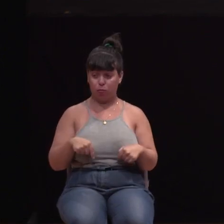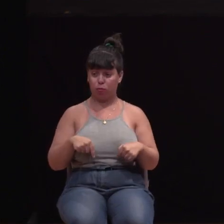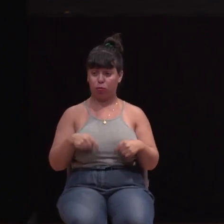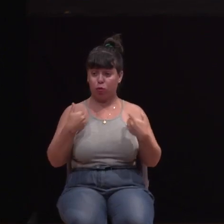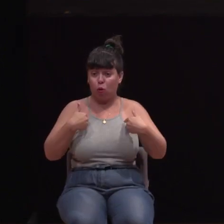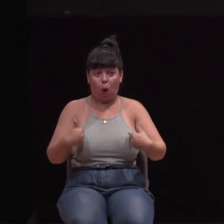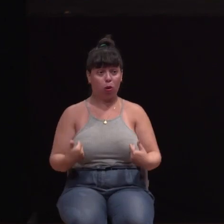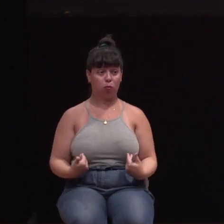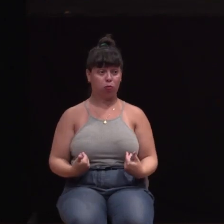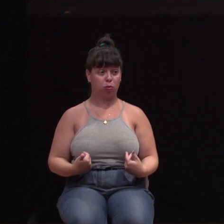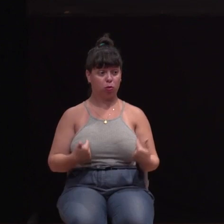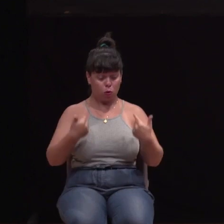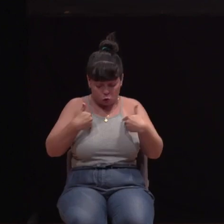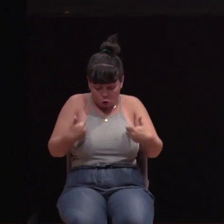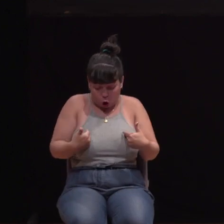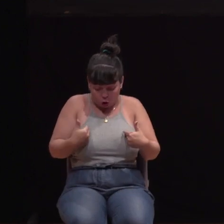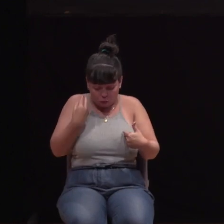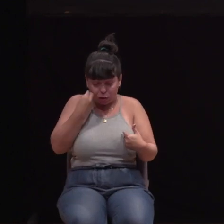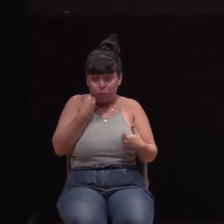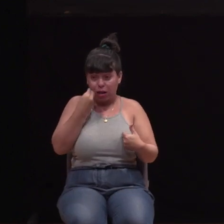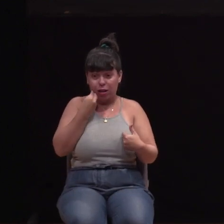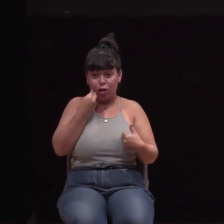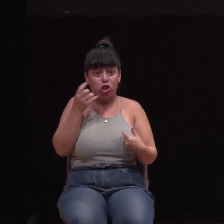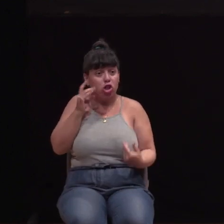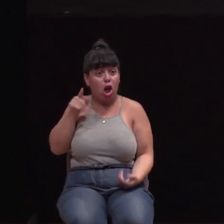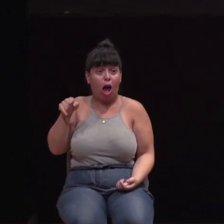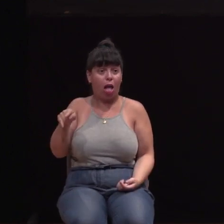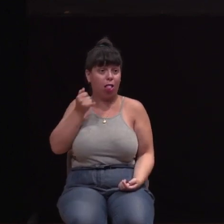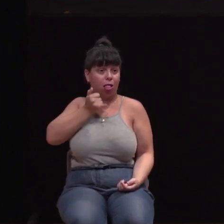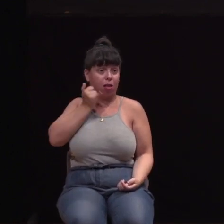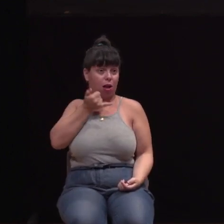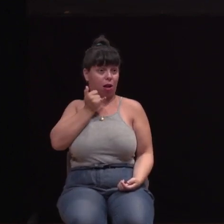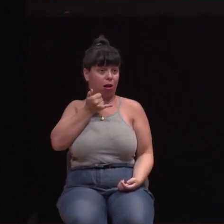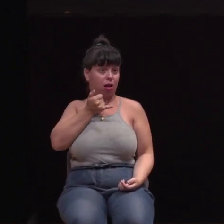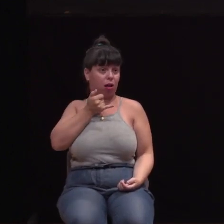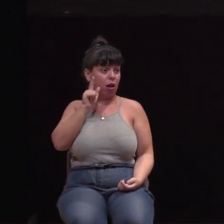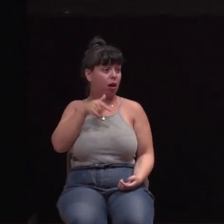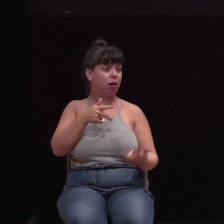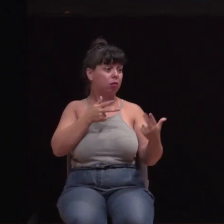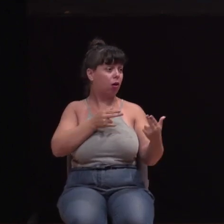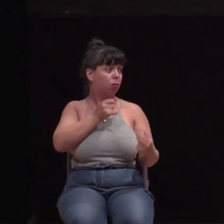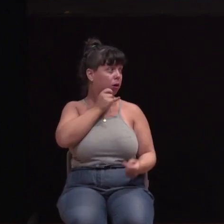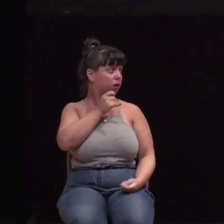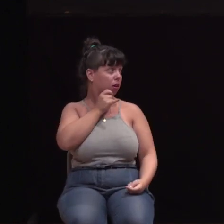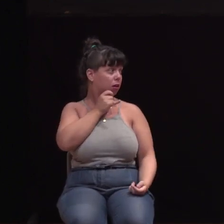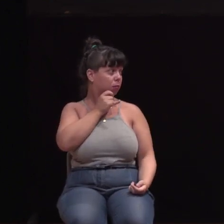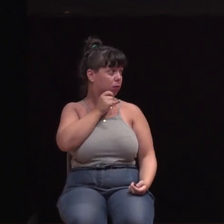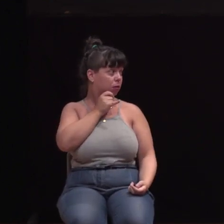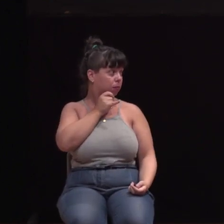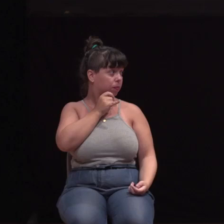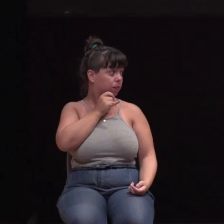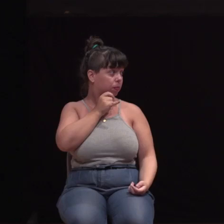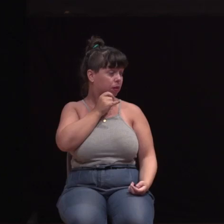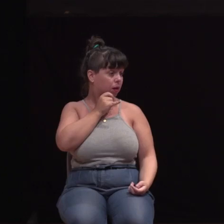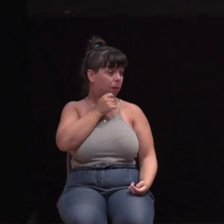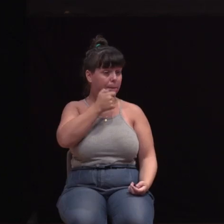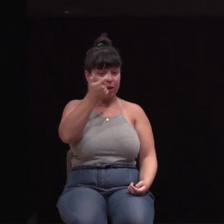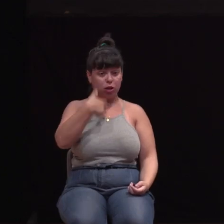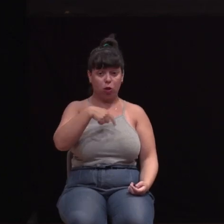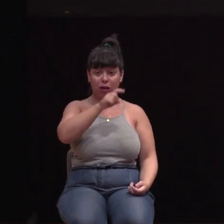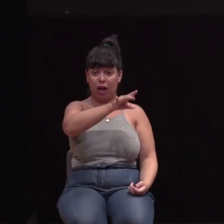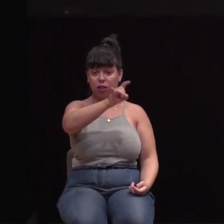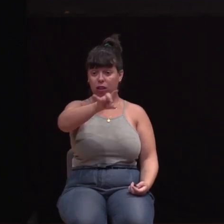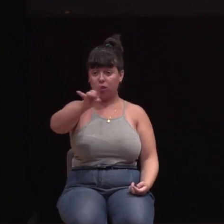que um corpo vivencia, só aquele corpo é capaz de narrar. E a mesma situação, às vezes, pode ser lida de formas diferentes por indivíduos